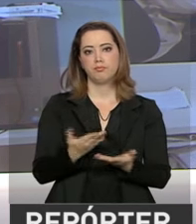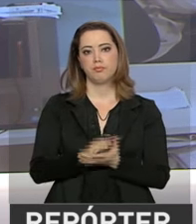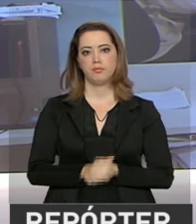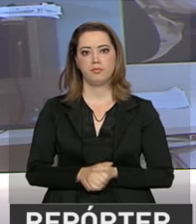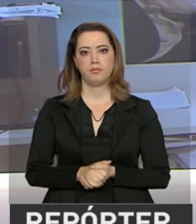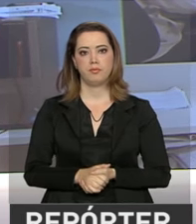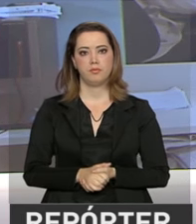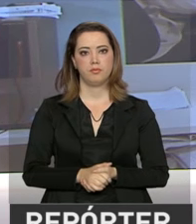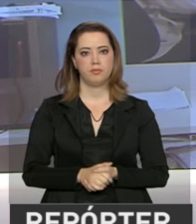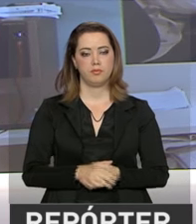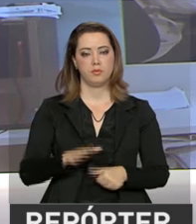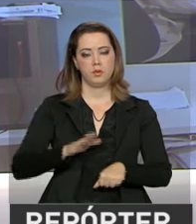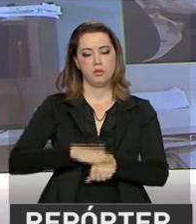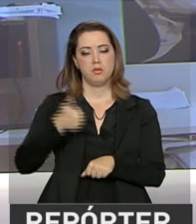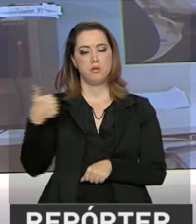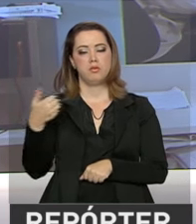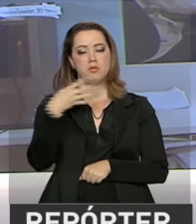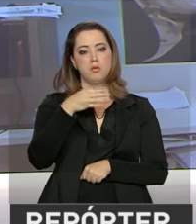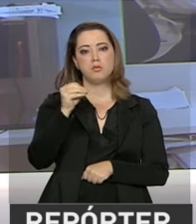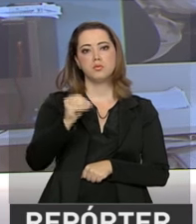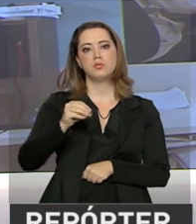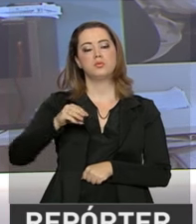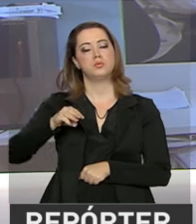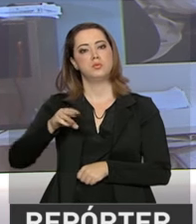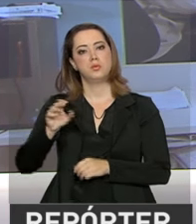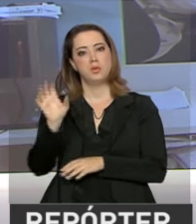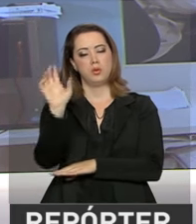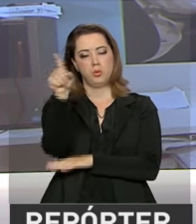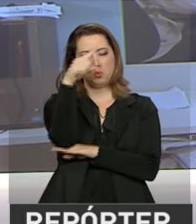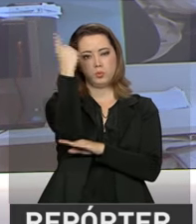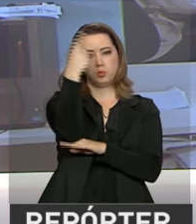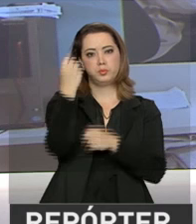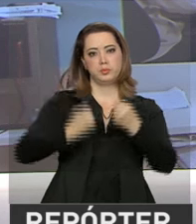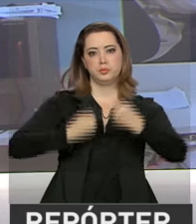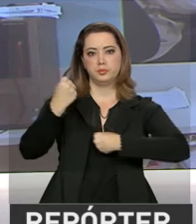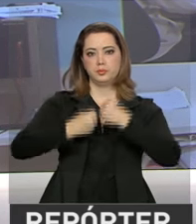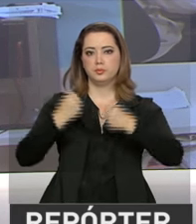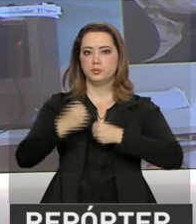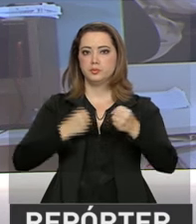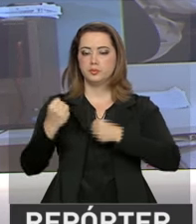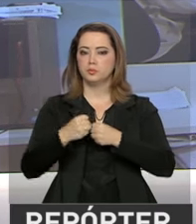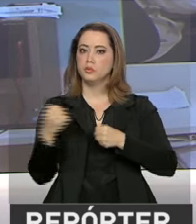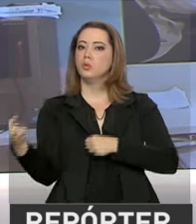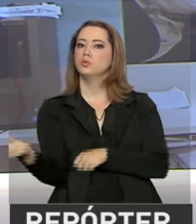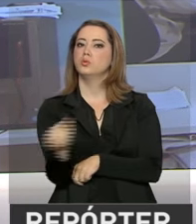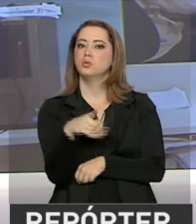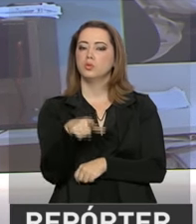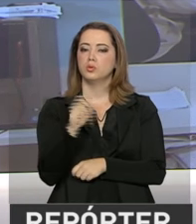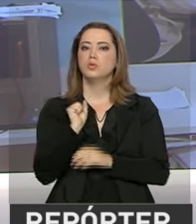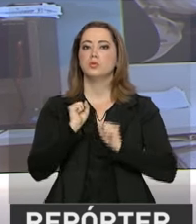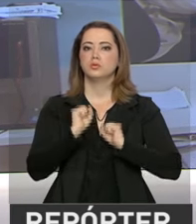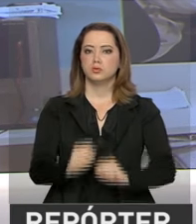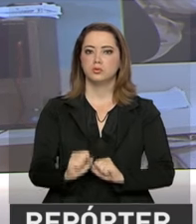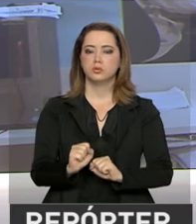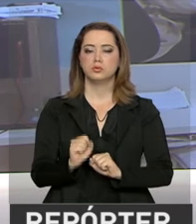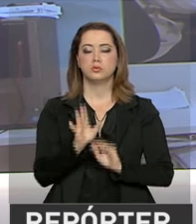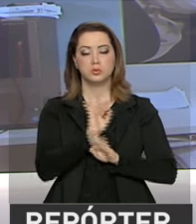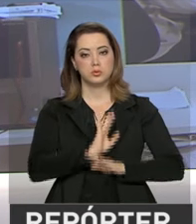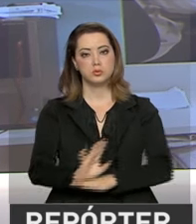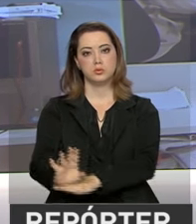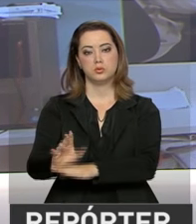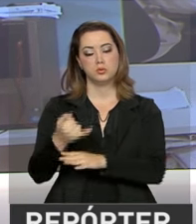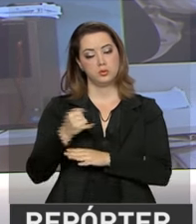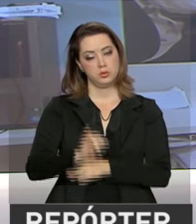de 140 ambulâncias equipadas, com o que há de mais moderno, vão estar disponíveis para socorrer os casos mais graves durante os Jogos